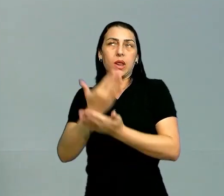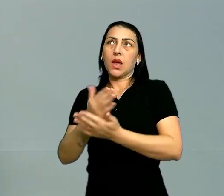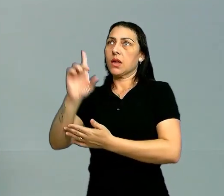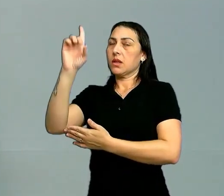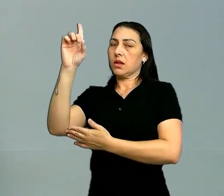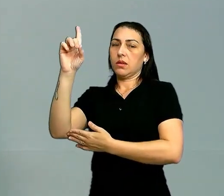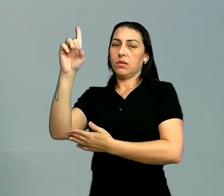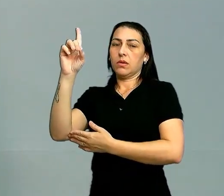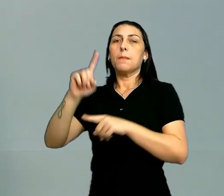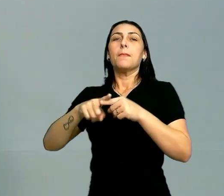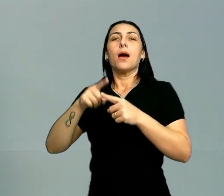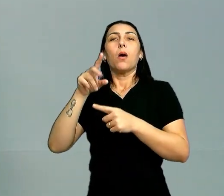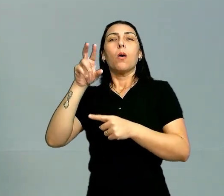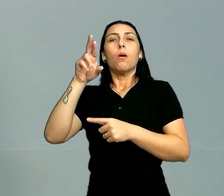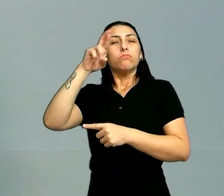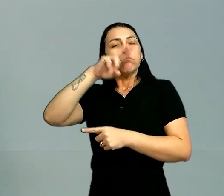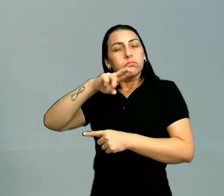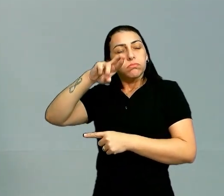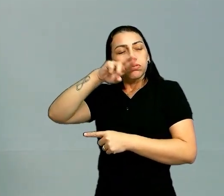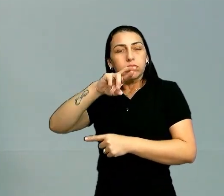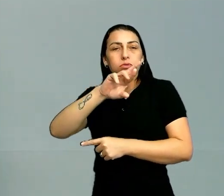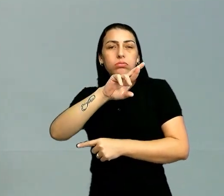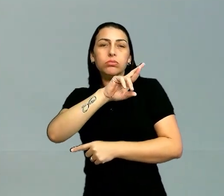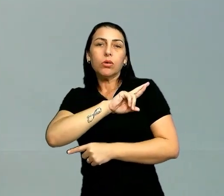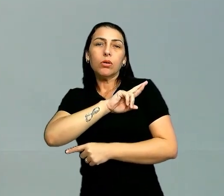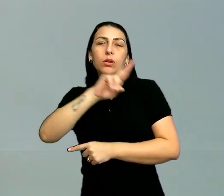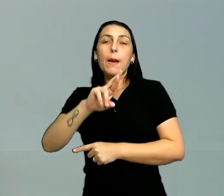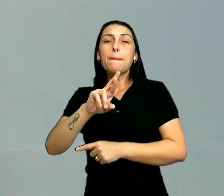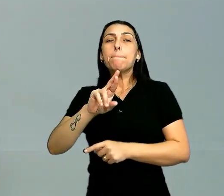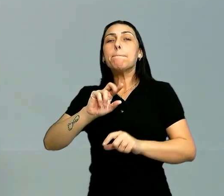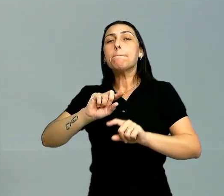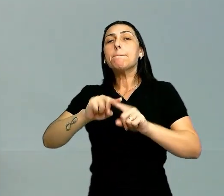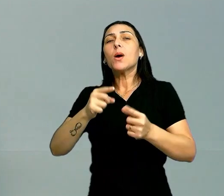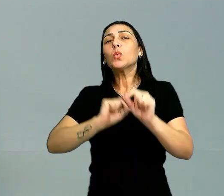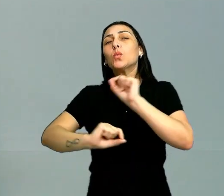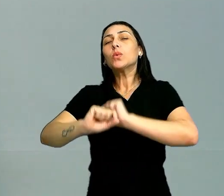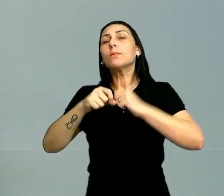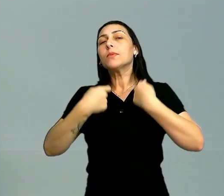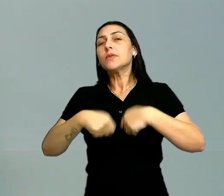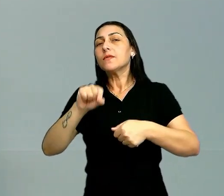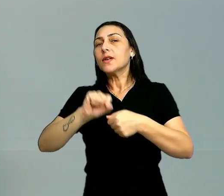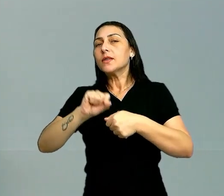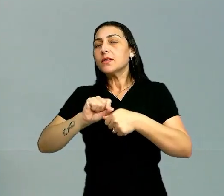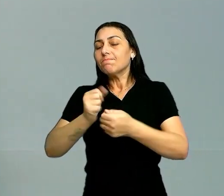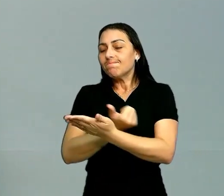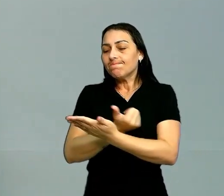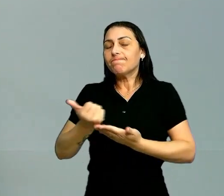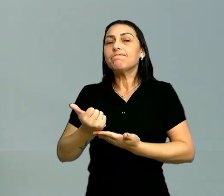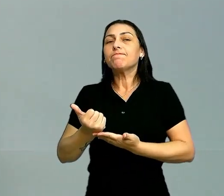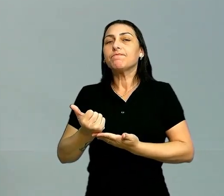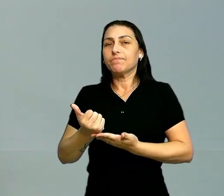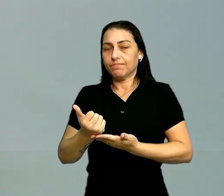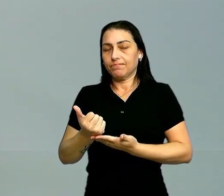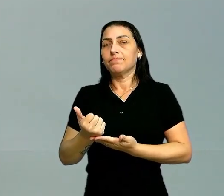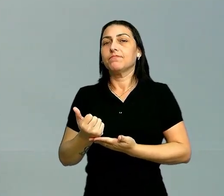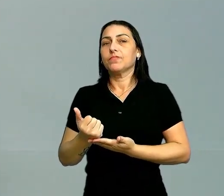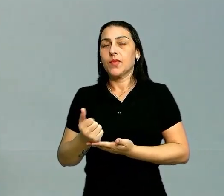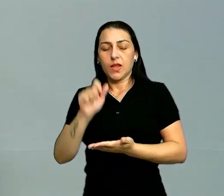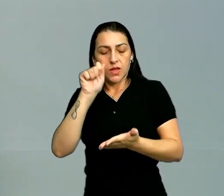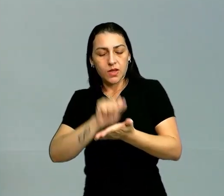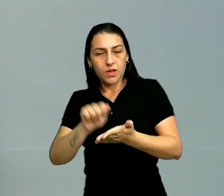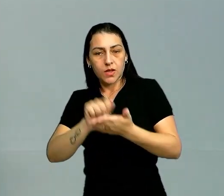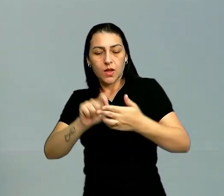viver observando uma religião. Agora, o que eu preciso fazer? Agir, porque ele vai escrever, na